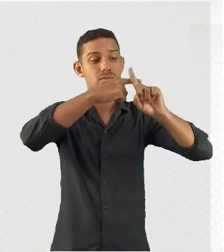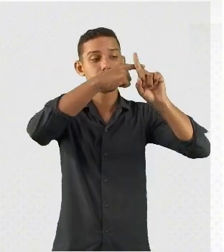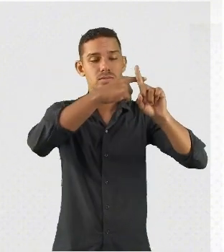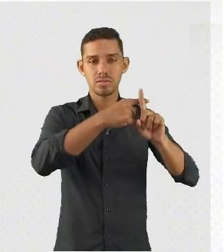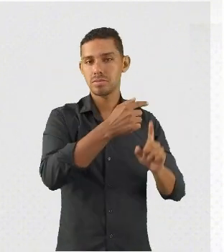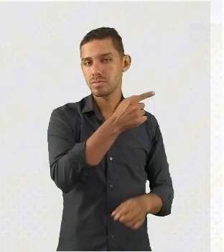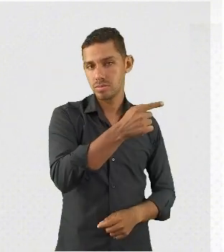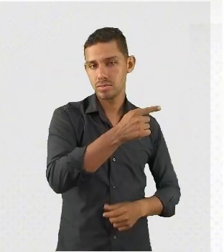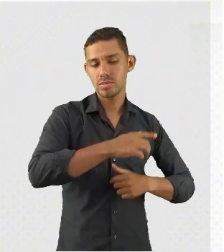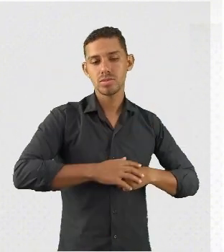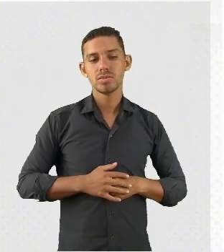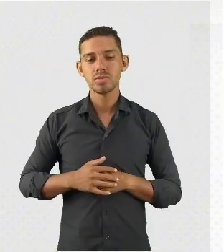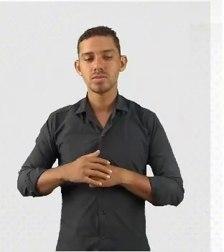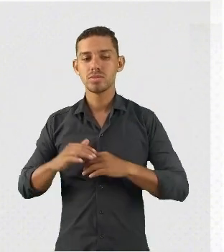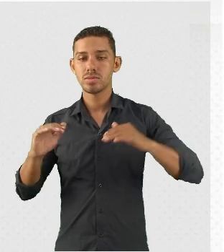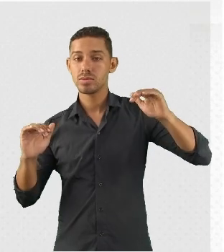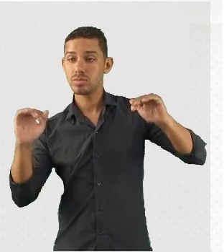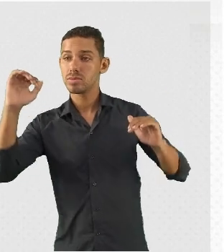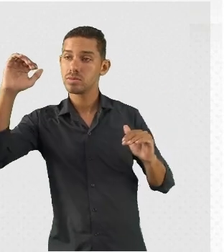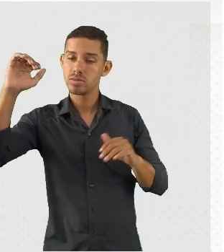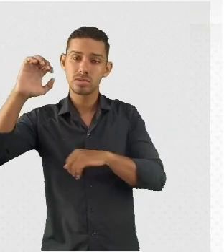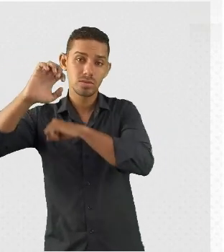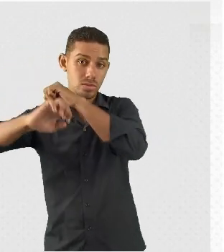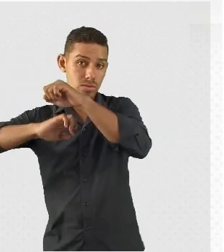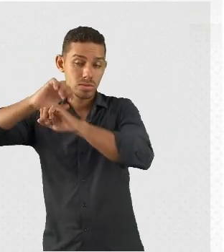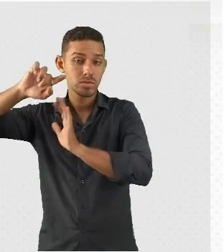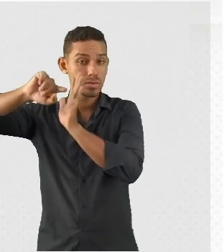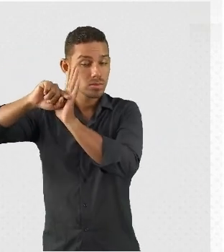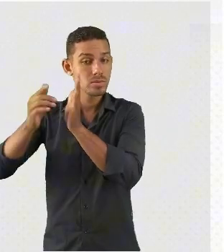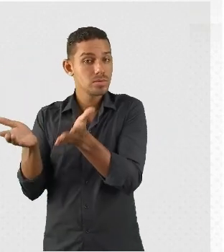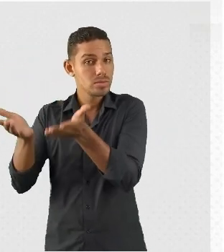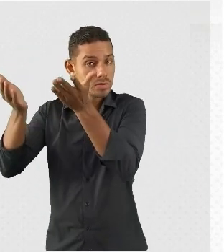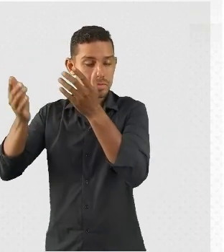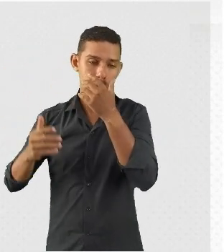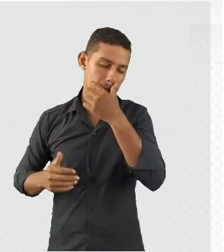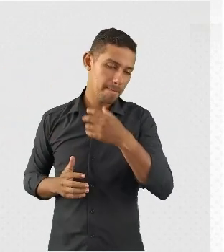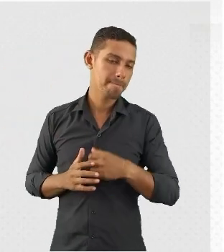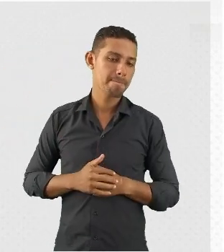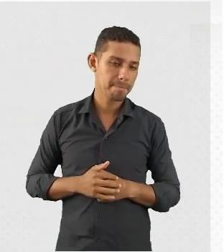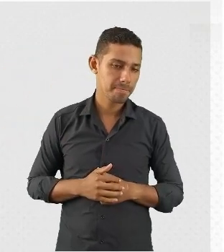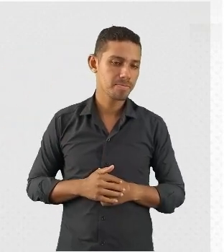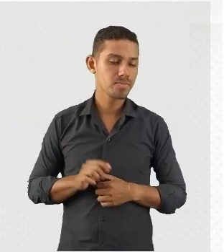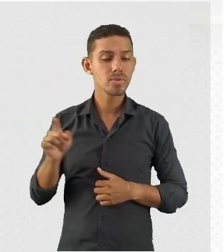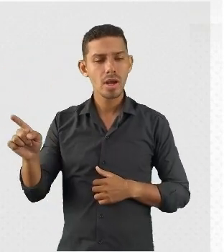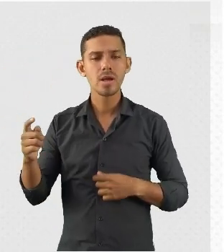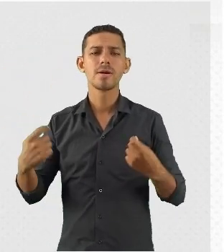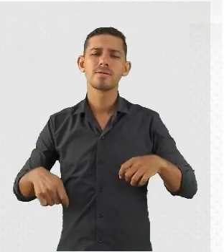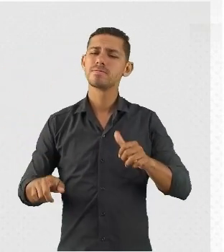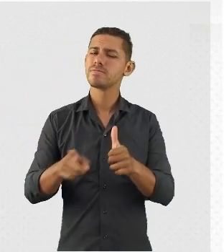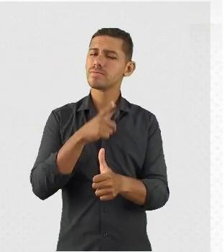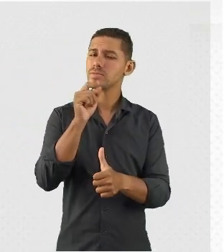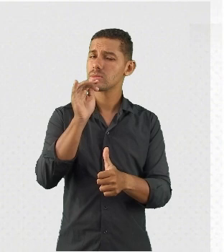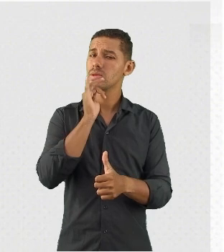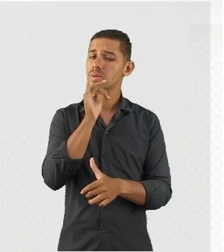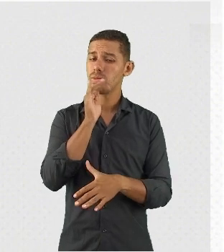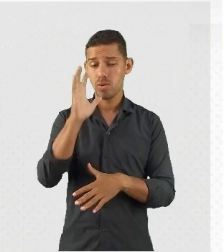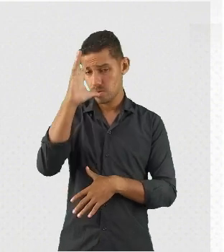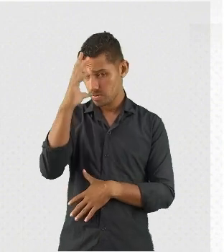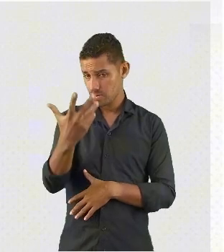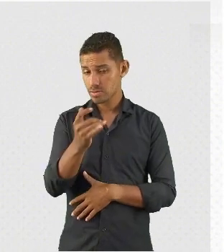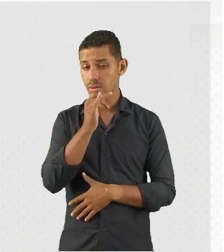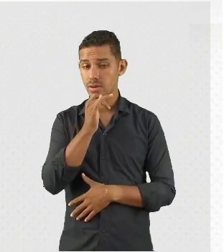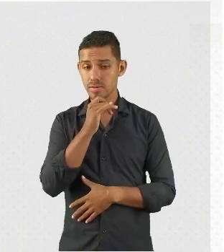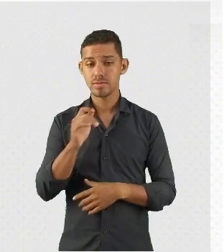tiver mais elétrons do que prótons, carregado negativamente. Então o primeiro processo para isso acontecer é a triboeletrização